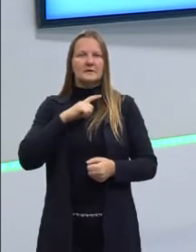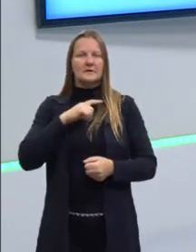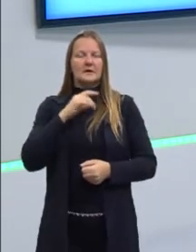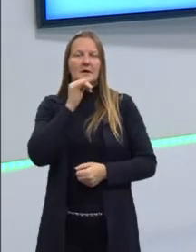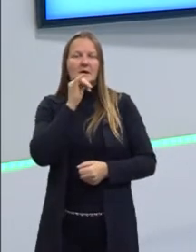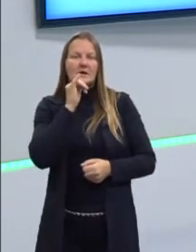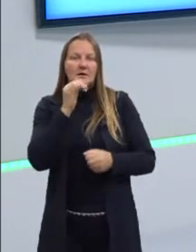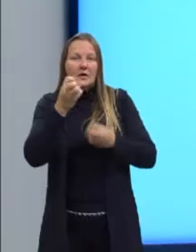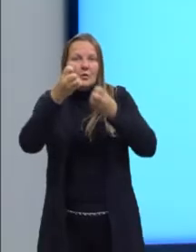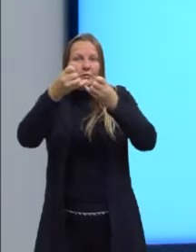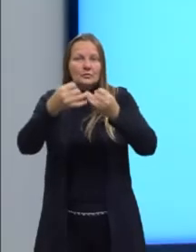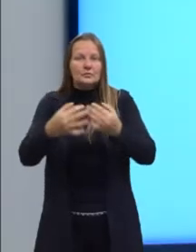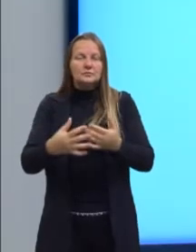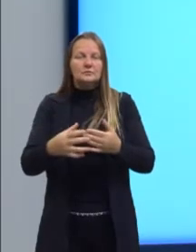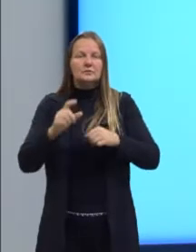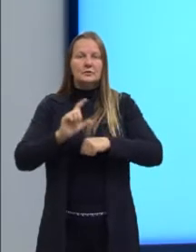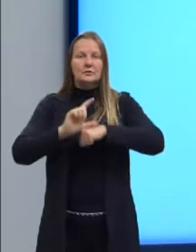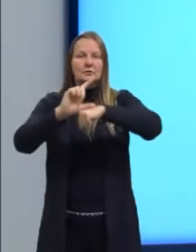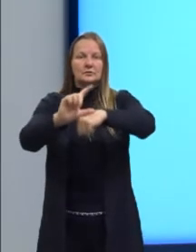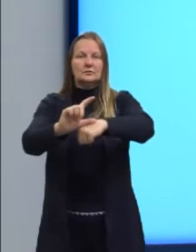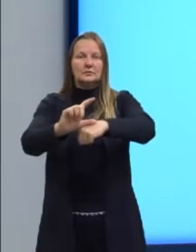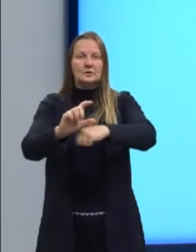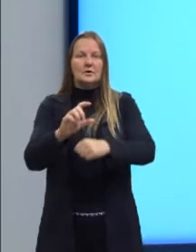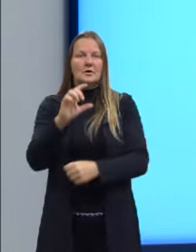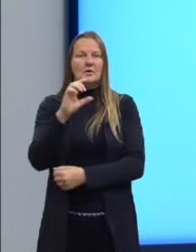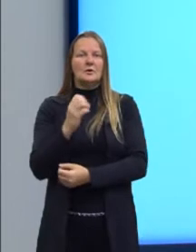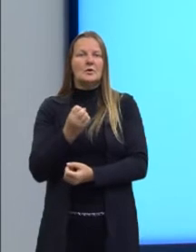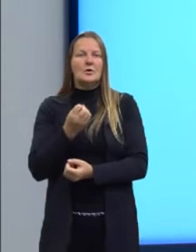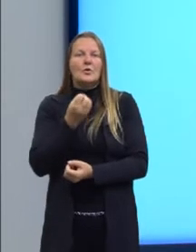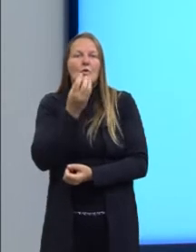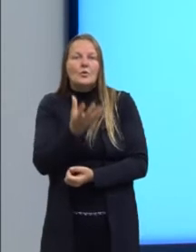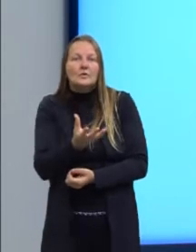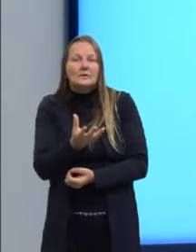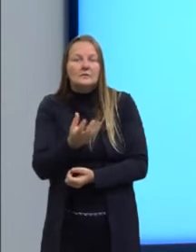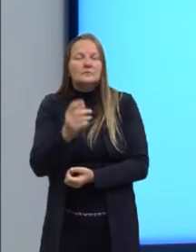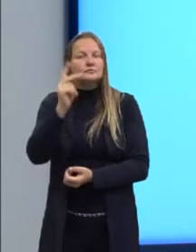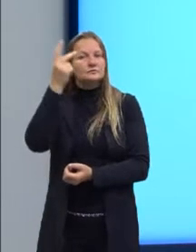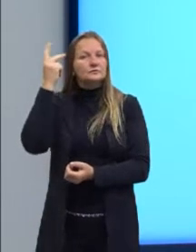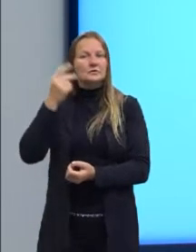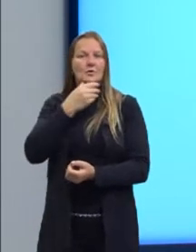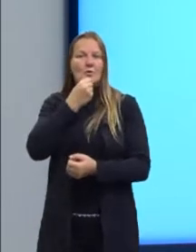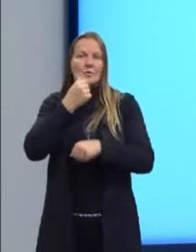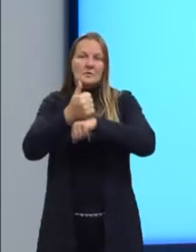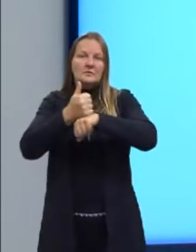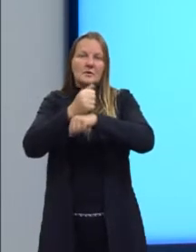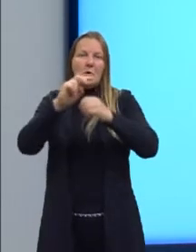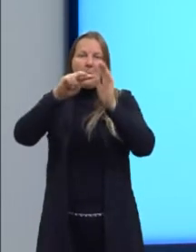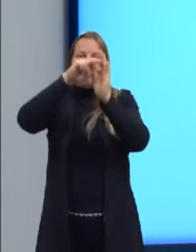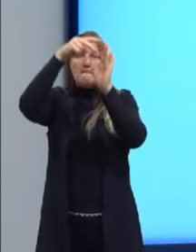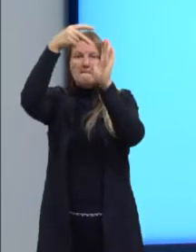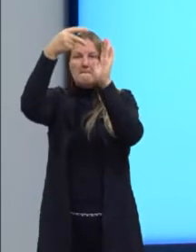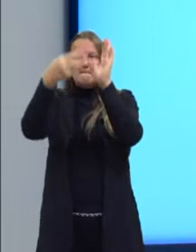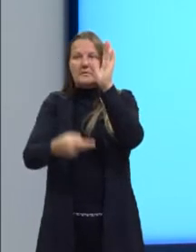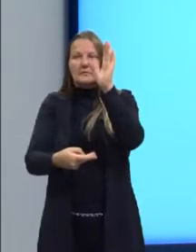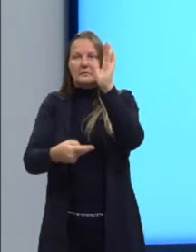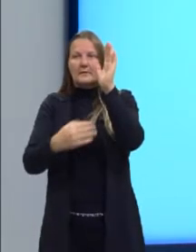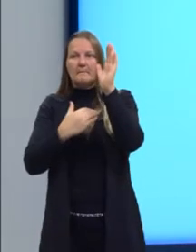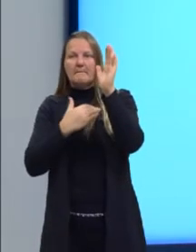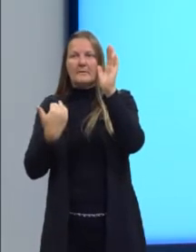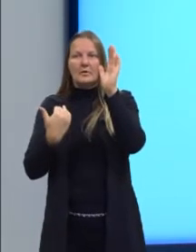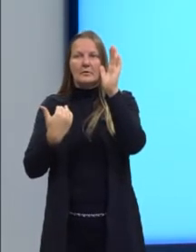que observa e esse narrador vai nos contar a história desse Operário aí que acaba falecendo